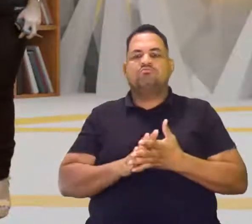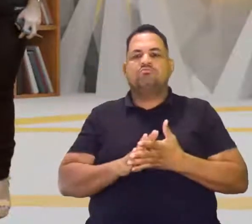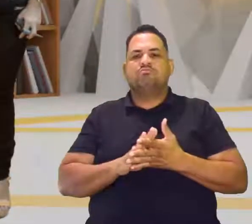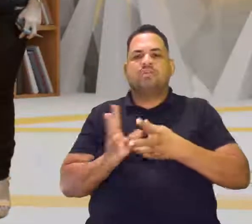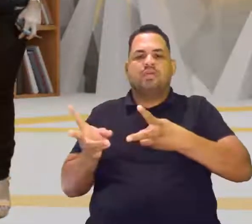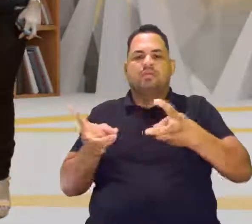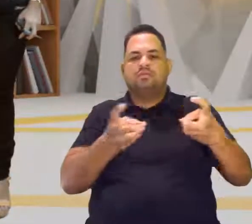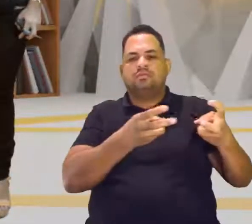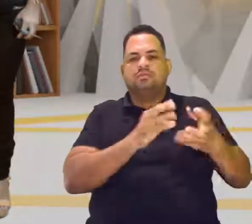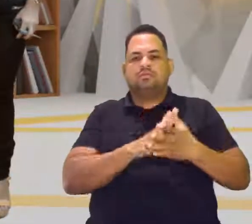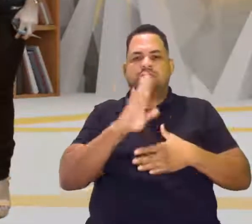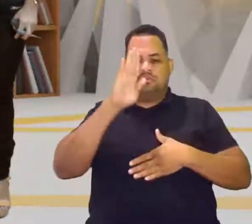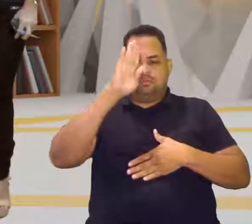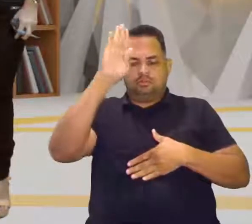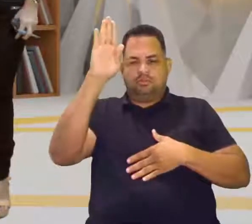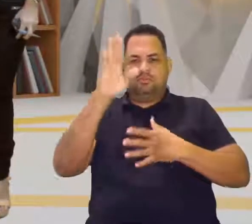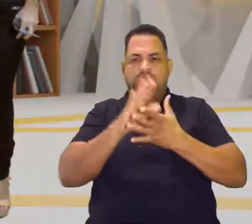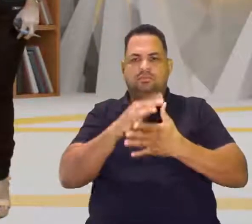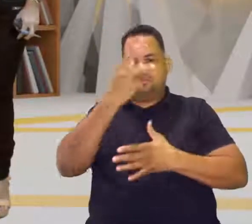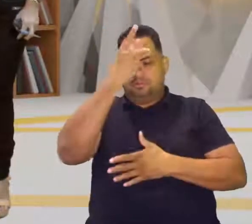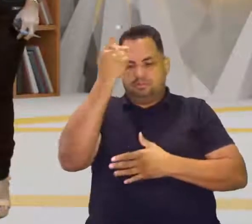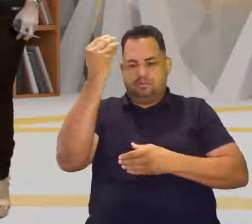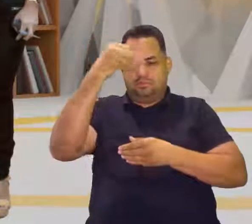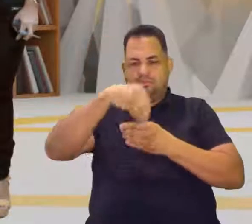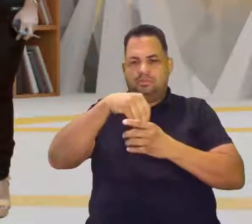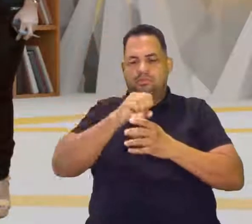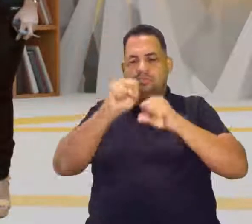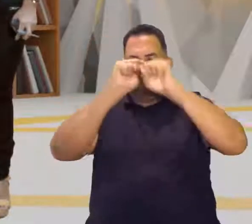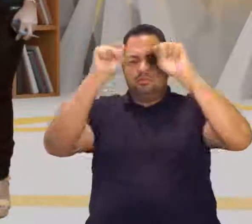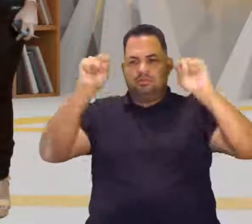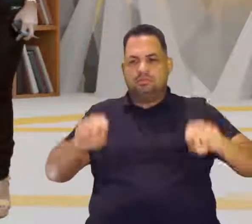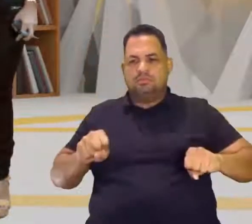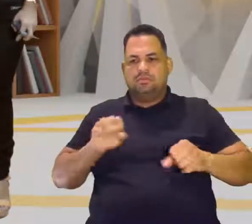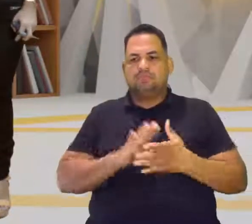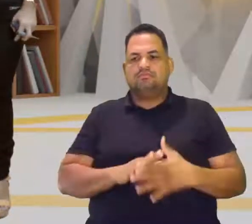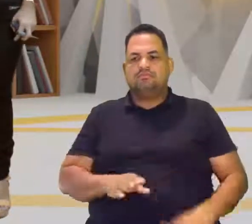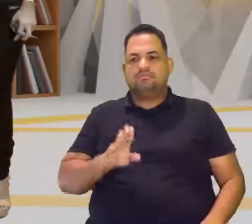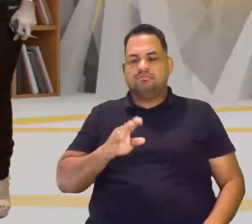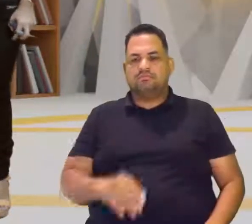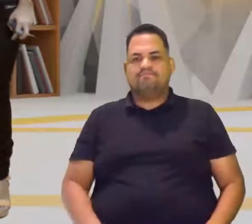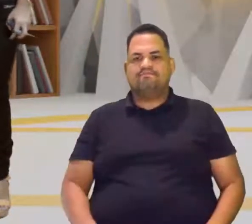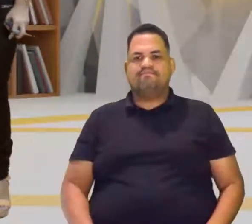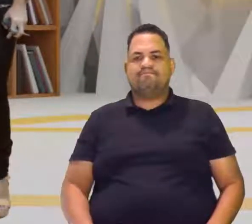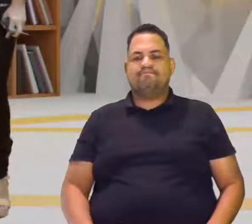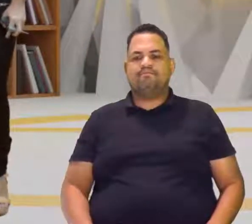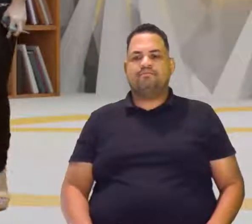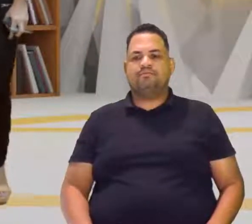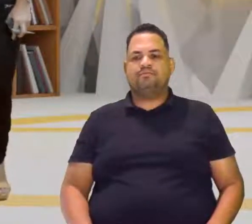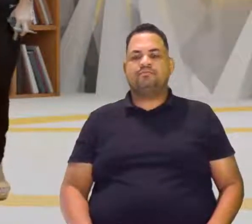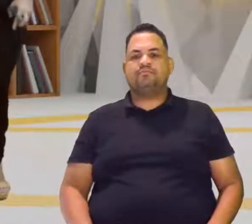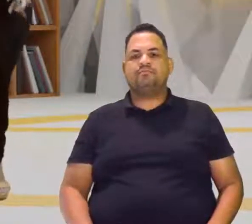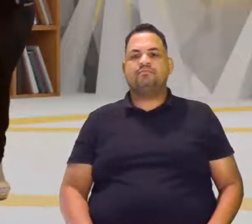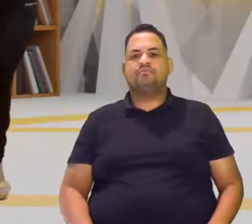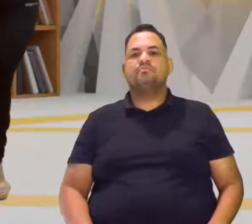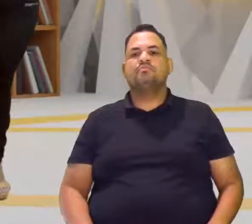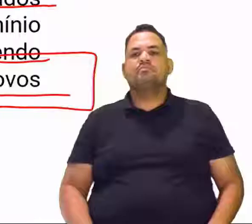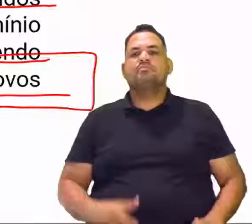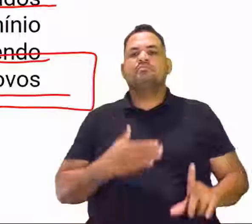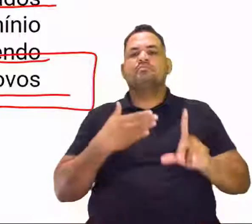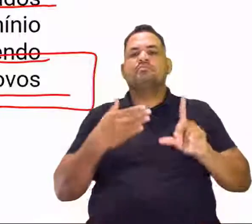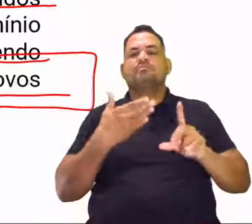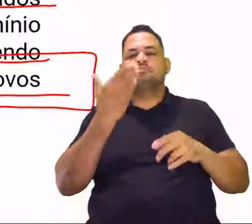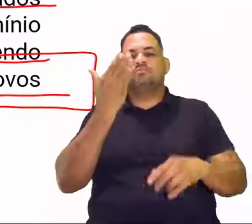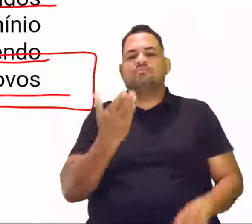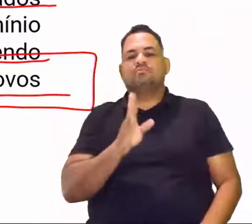são principalmente das pessoas dentro do seu sistema é essência do capital é essa né então vamos ao